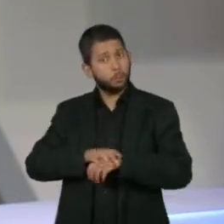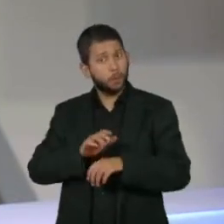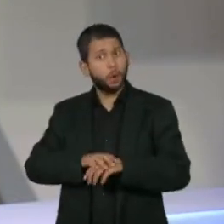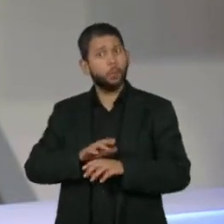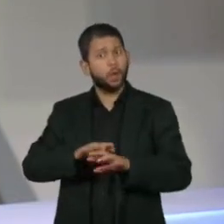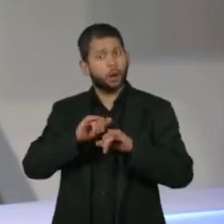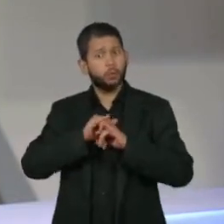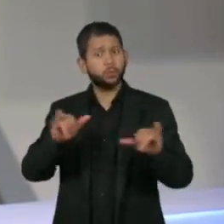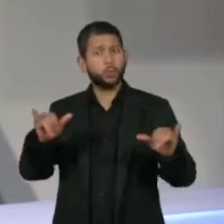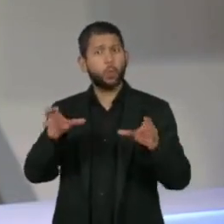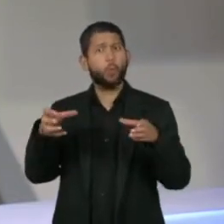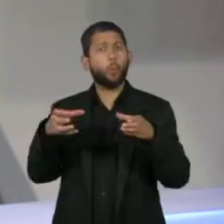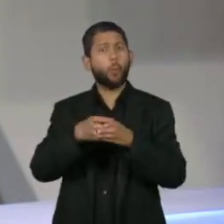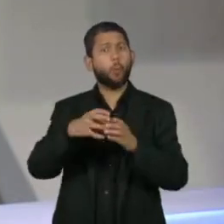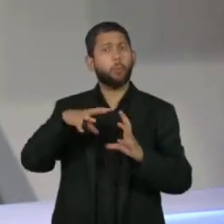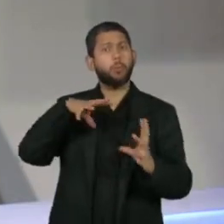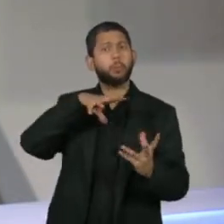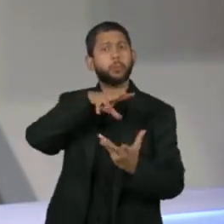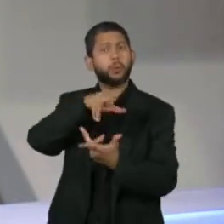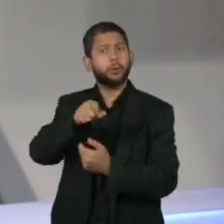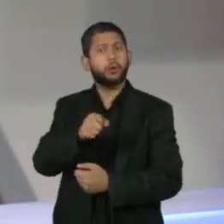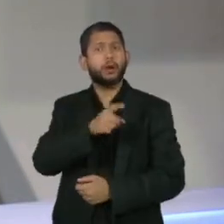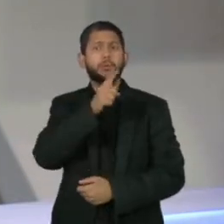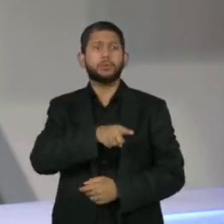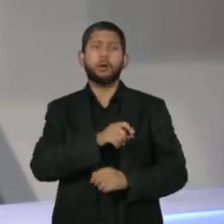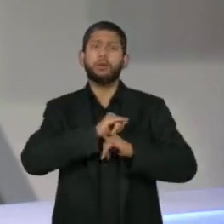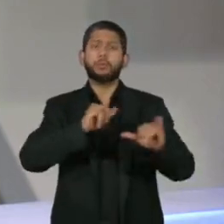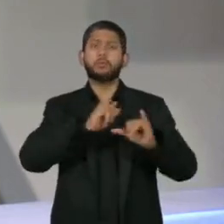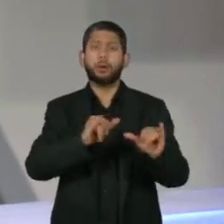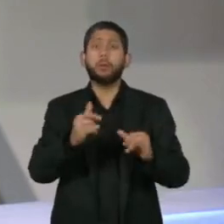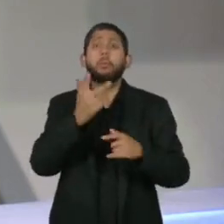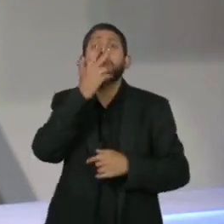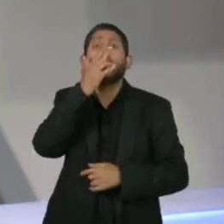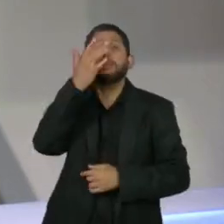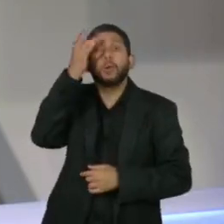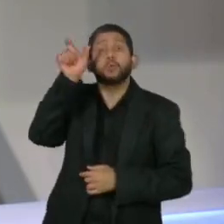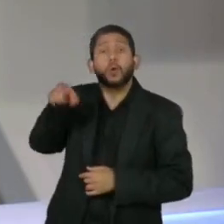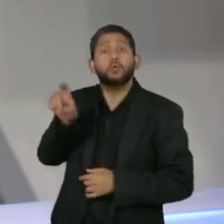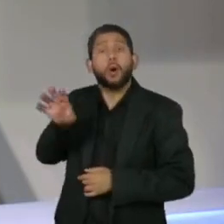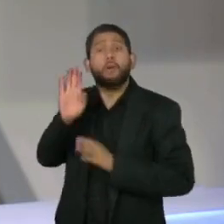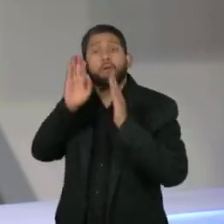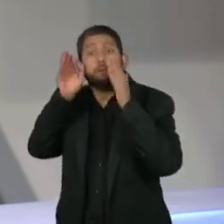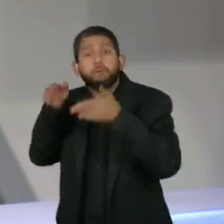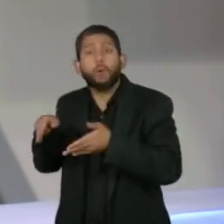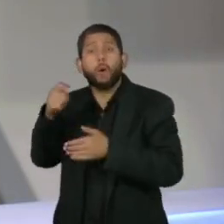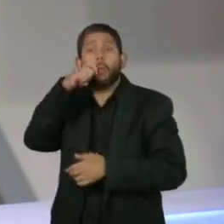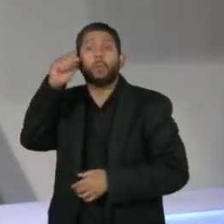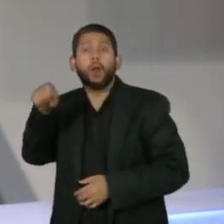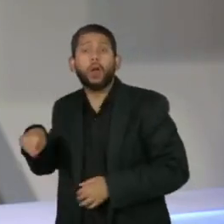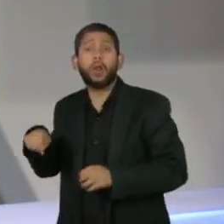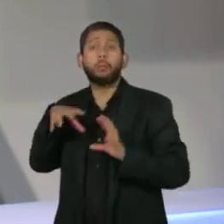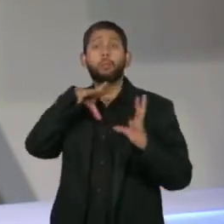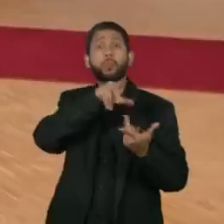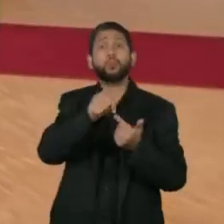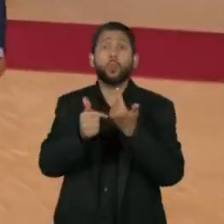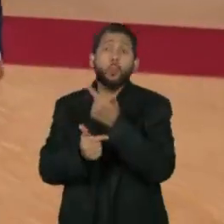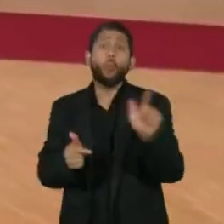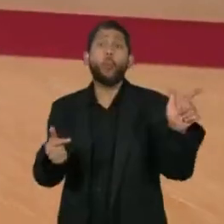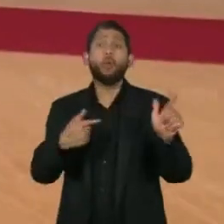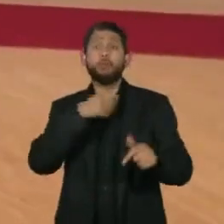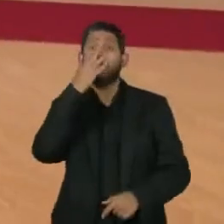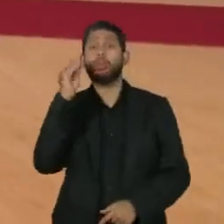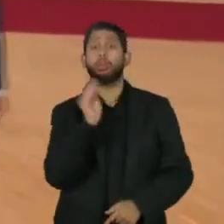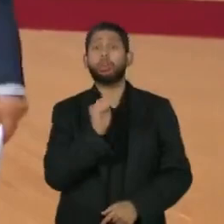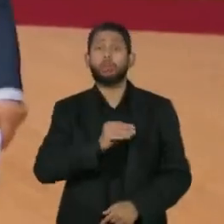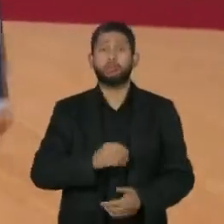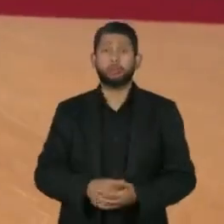repreendeu a Comunidade Internacional que segundo ele só tem olhos para a Ucrânia em detrimento das demais crises do planeta